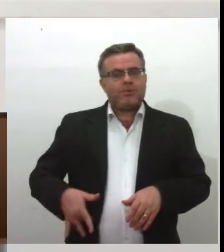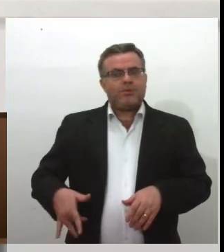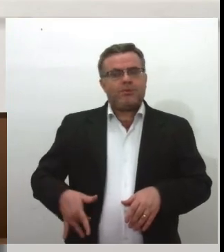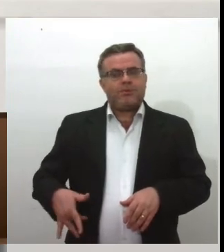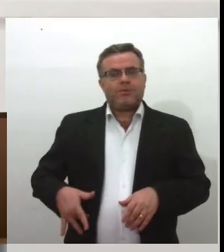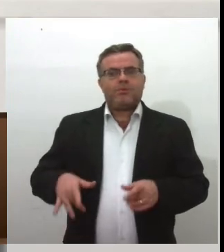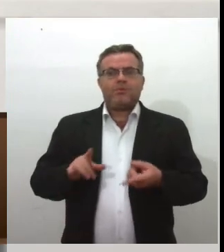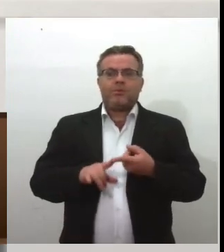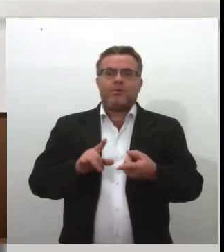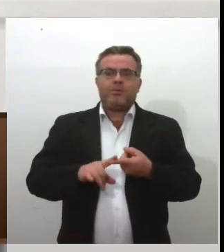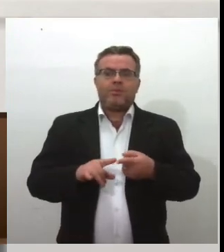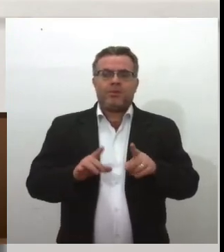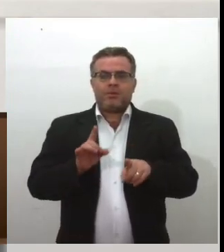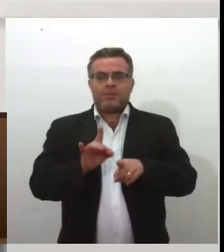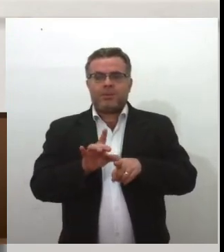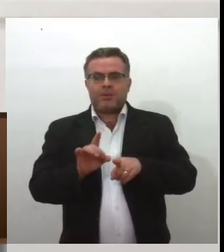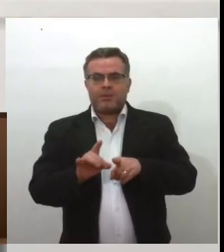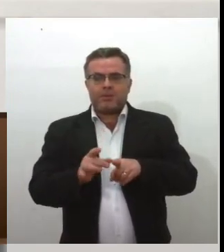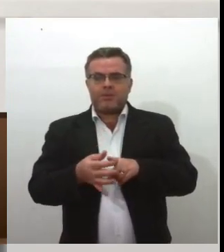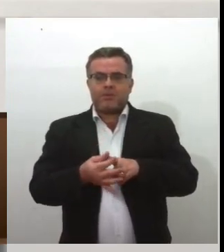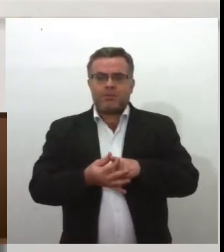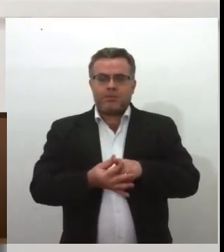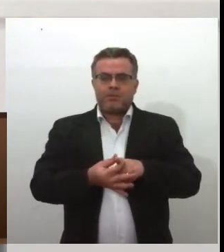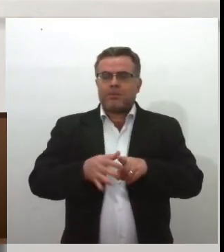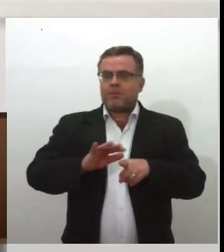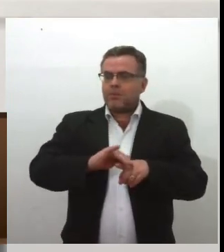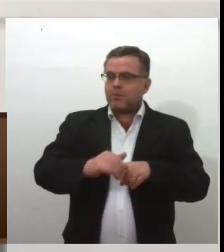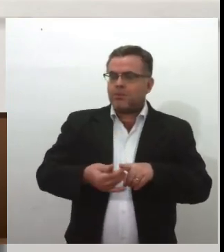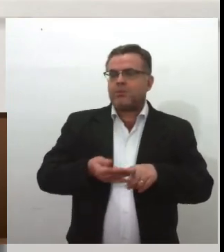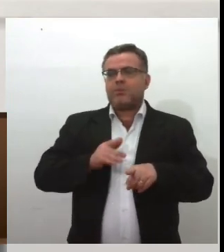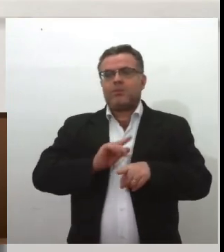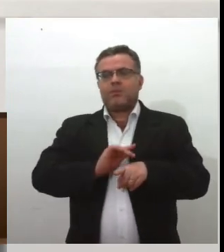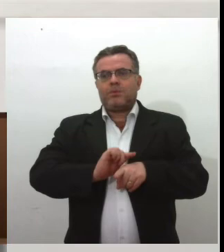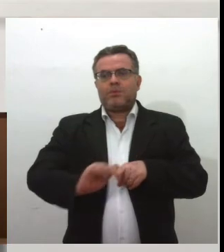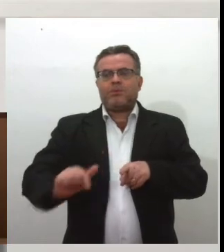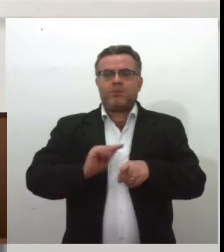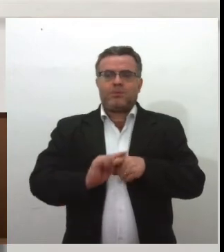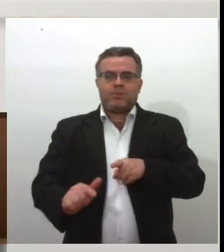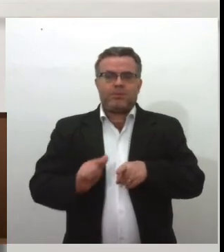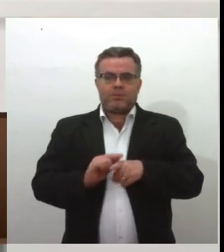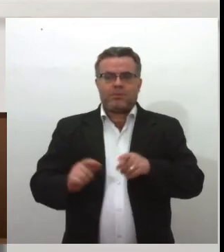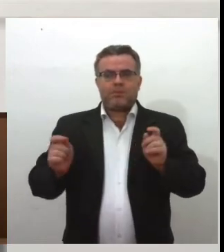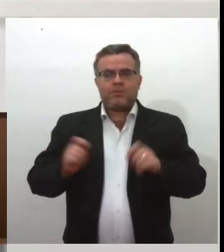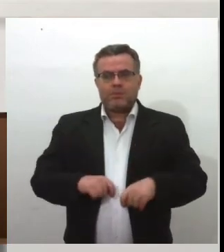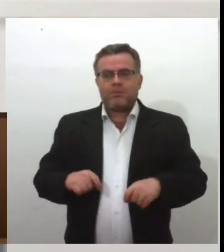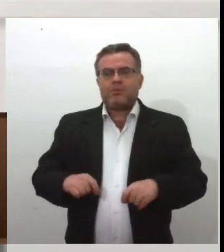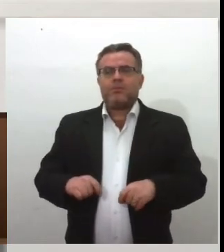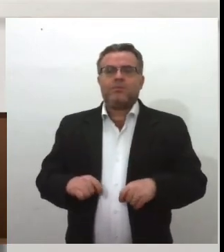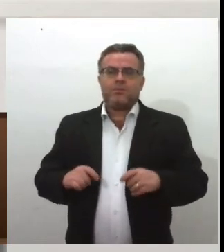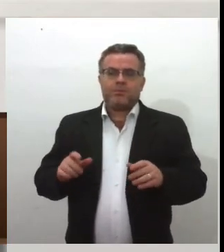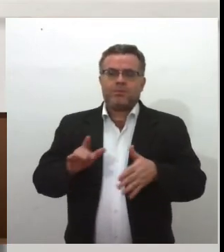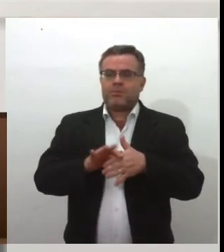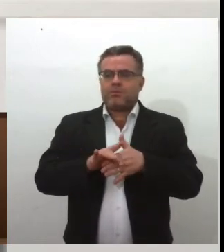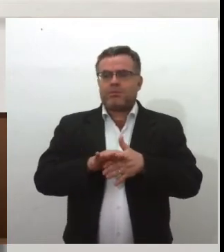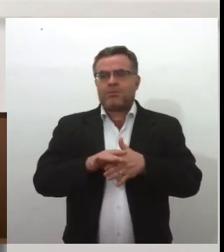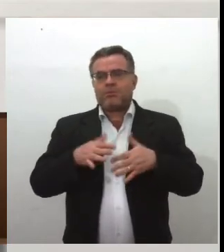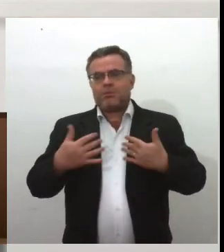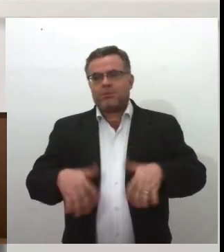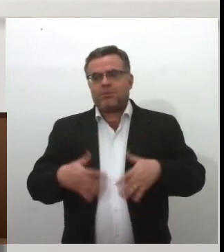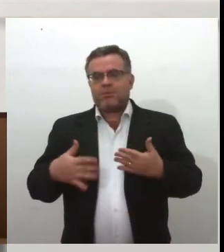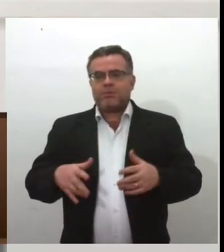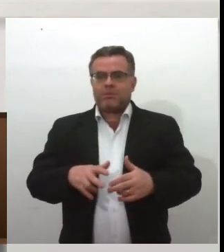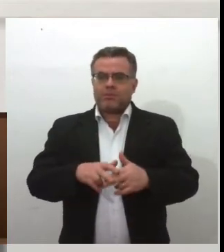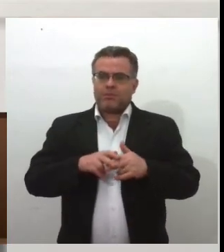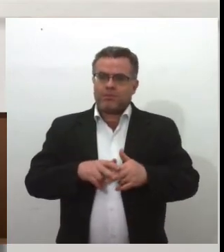e junto a bactérias, pode causar uma feridinha, e aí dessa ferida você ter uma doença, enfim. E as